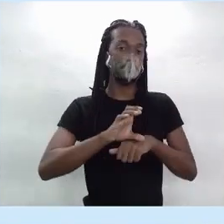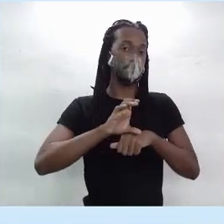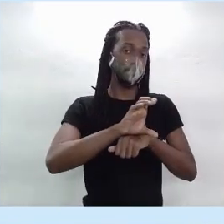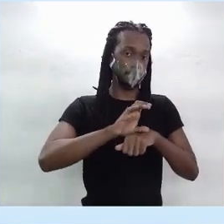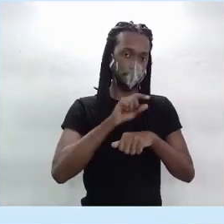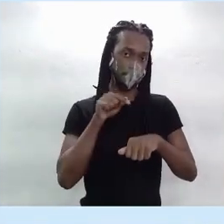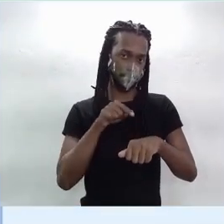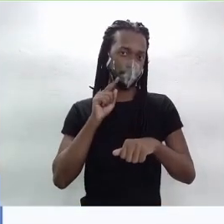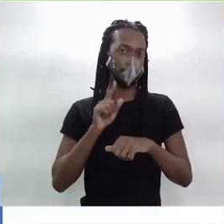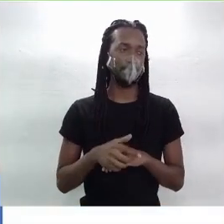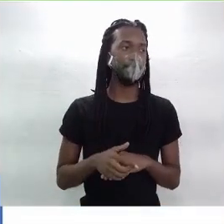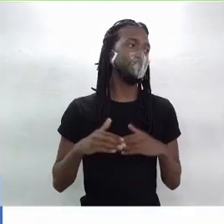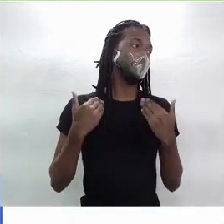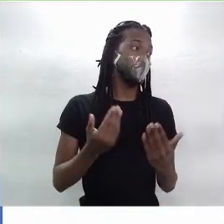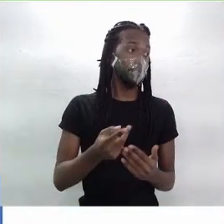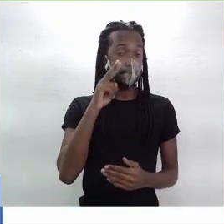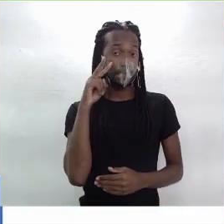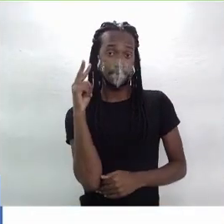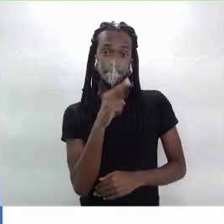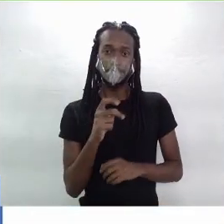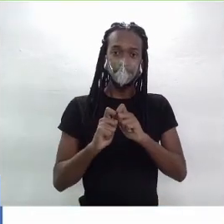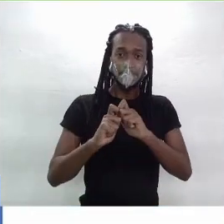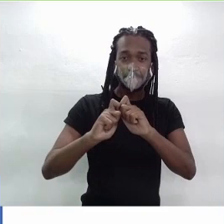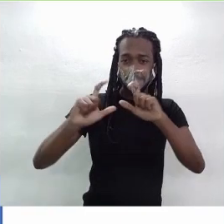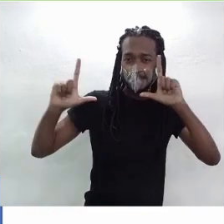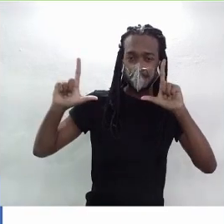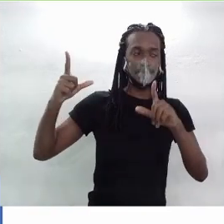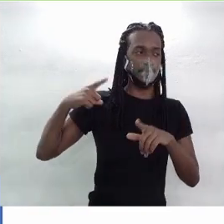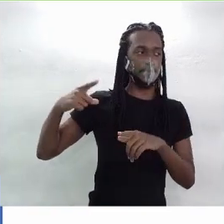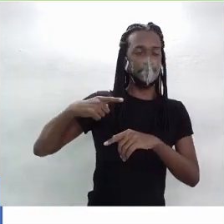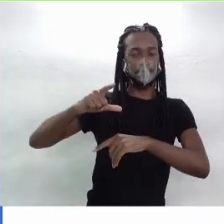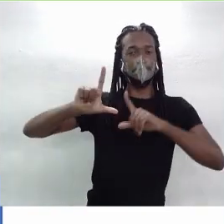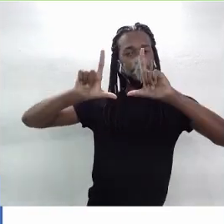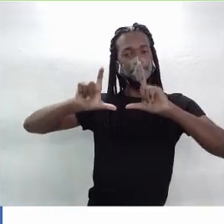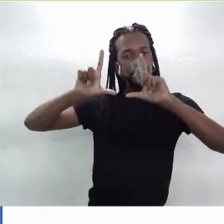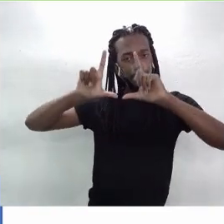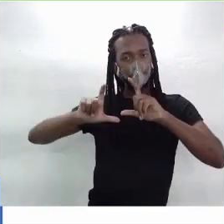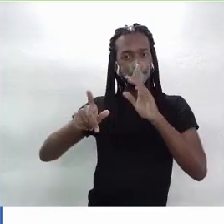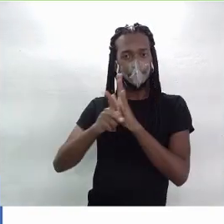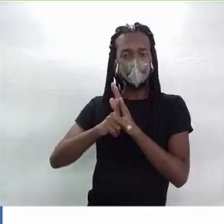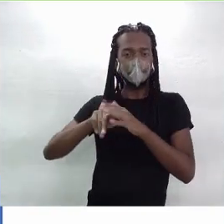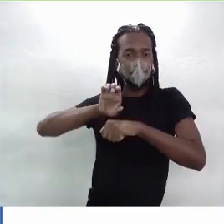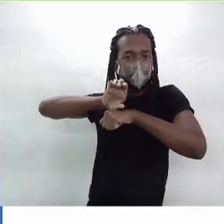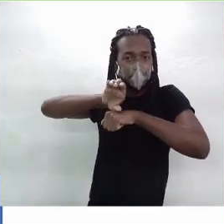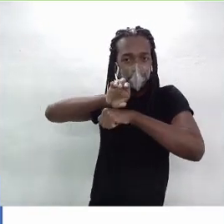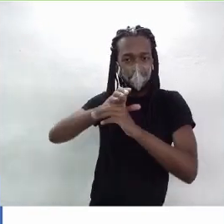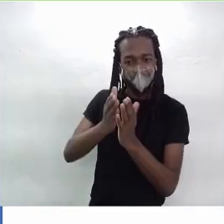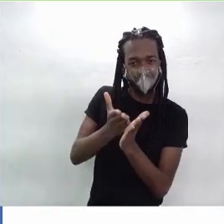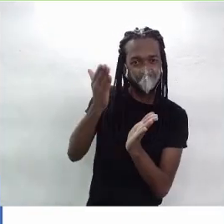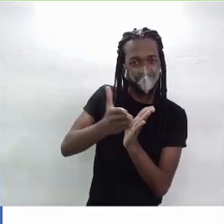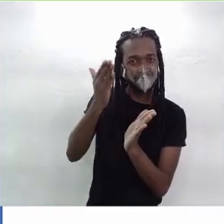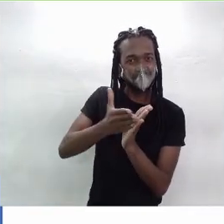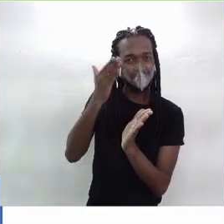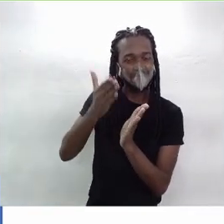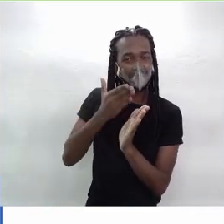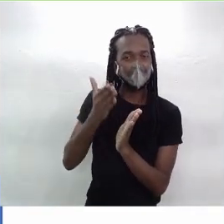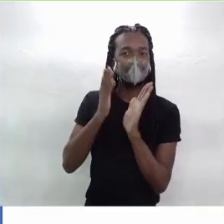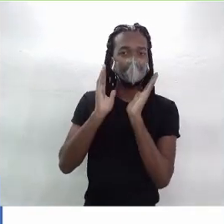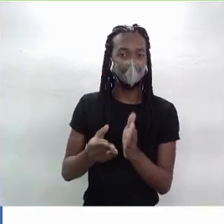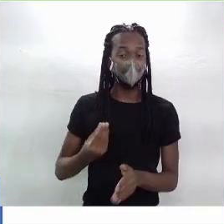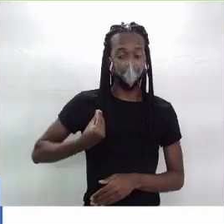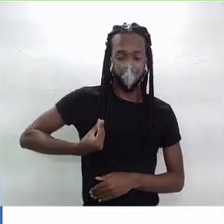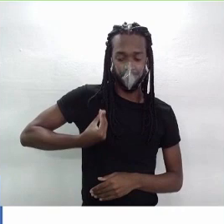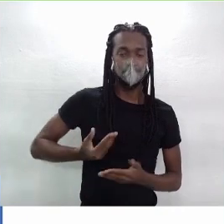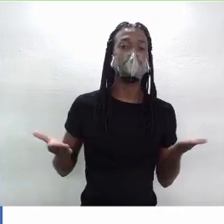adiante. Olhem aí na tela, olhem só uma fotografia da Constituição Federal que está em